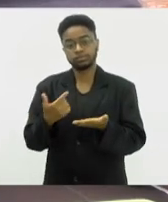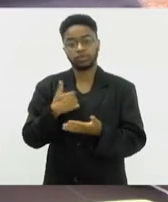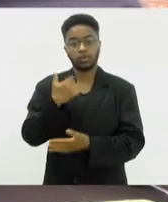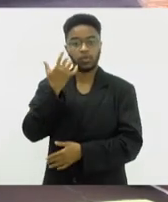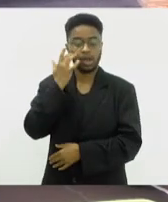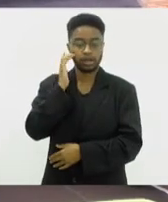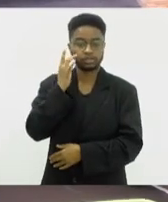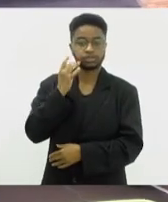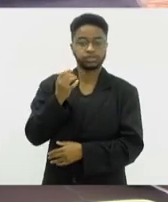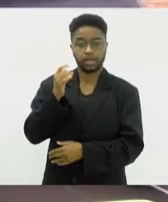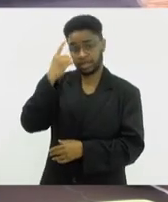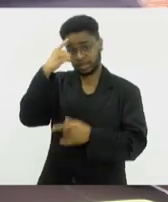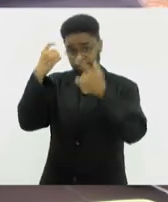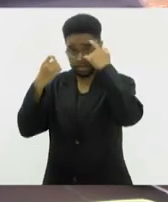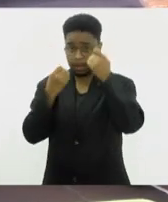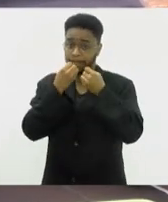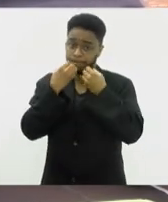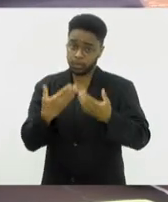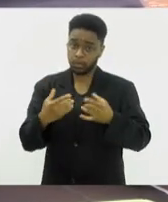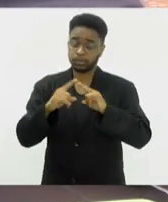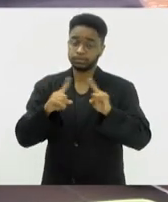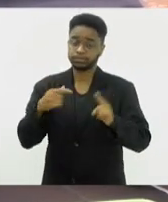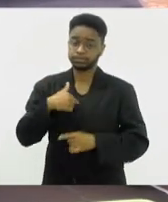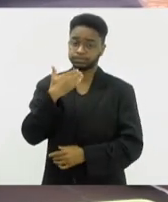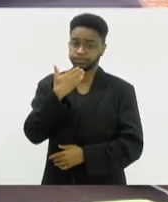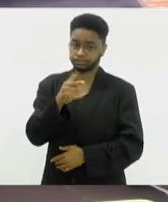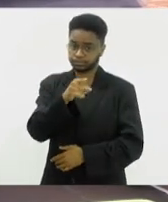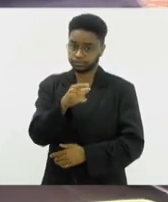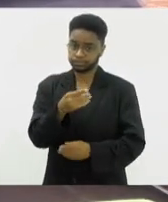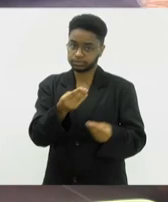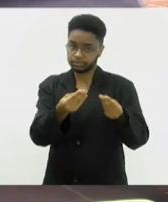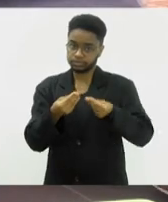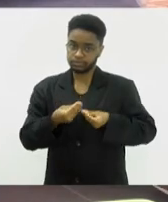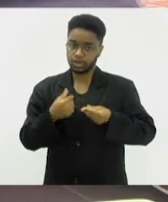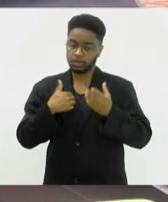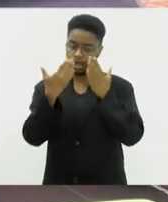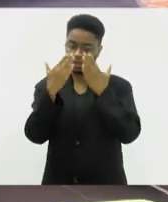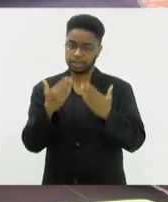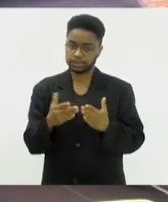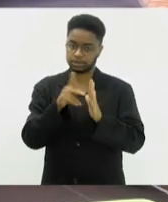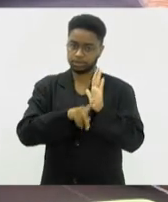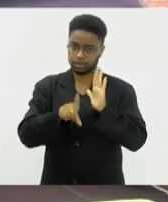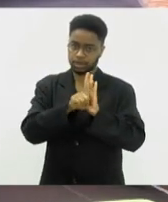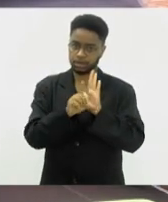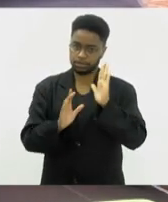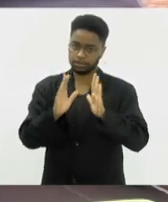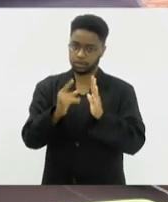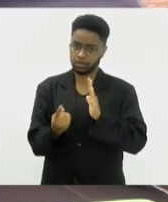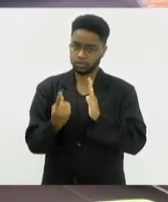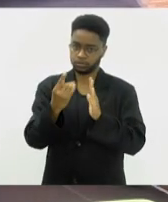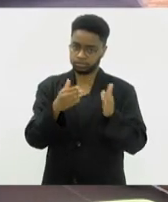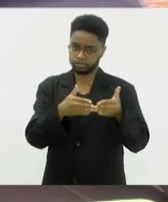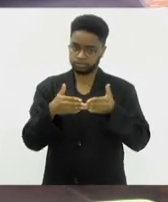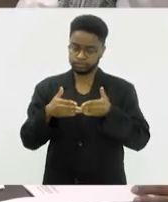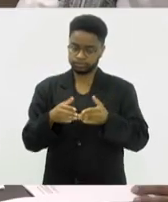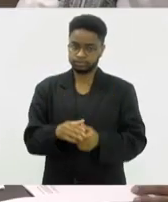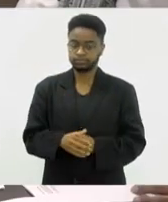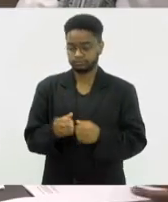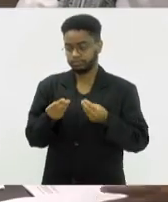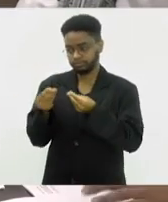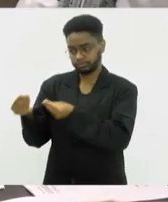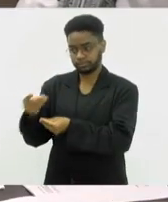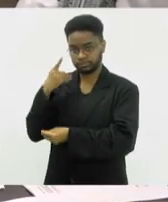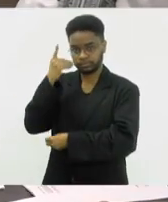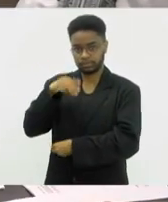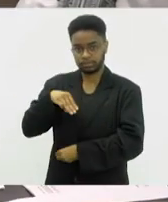do projeto é boa, mas eu solicito a Vossa Excelência a vista por uma sessão. Vista concedida ao deputado